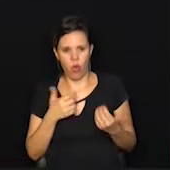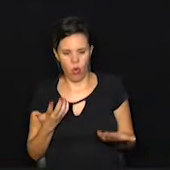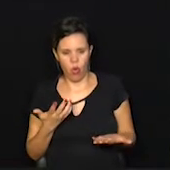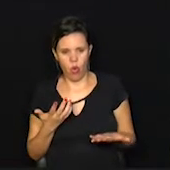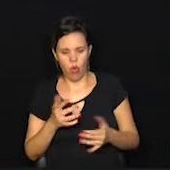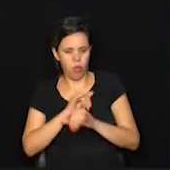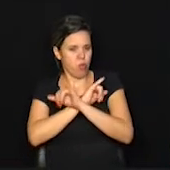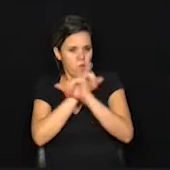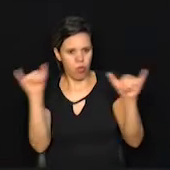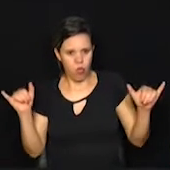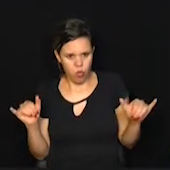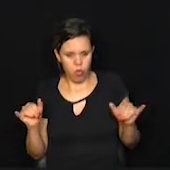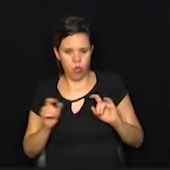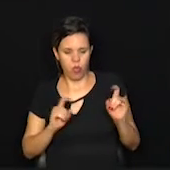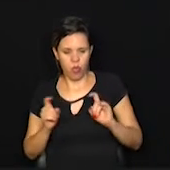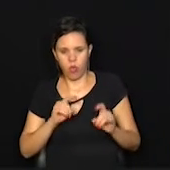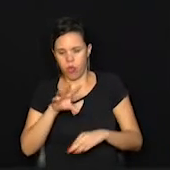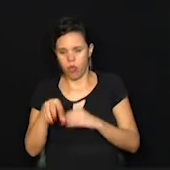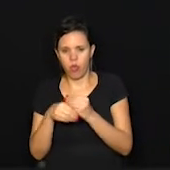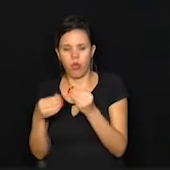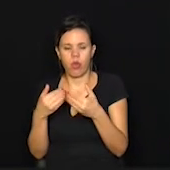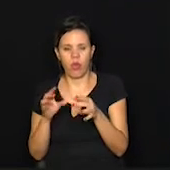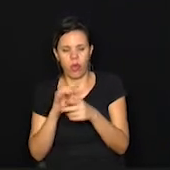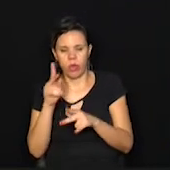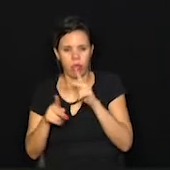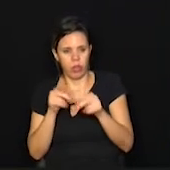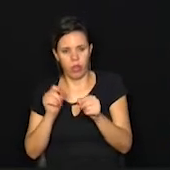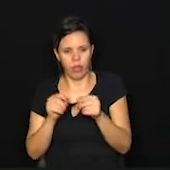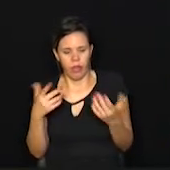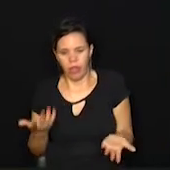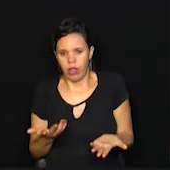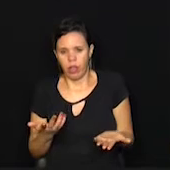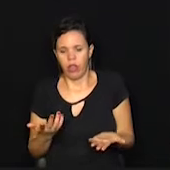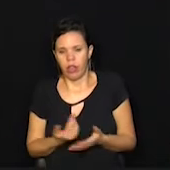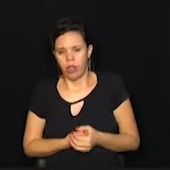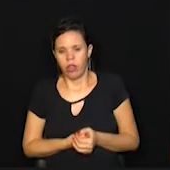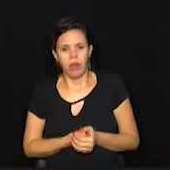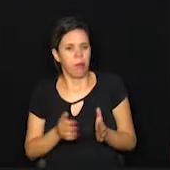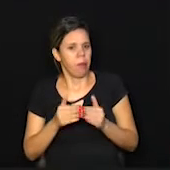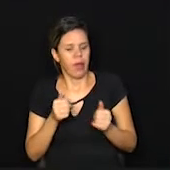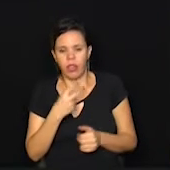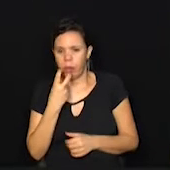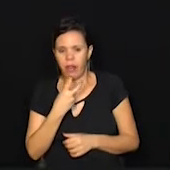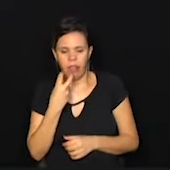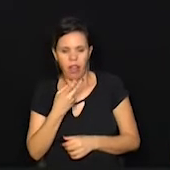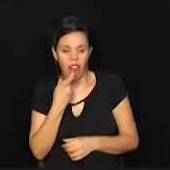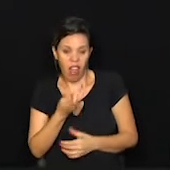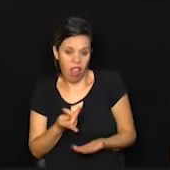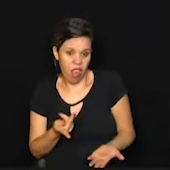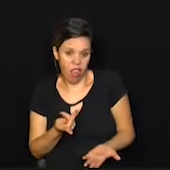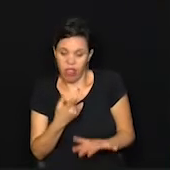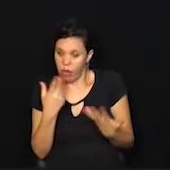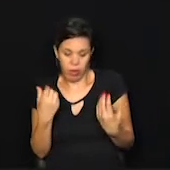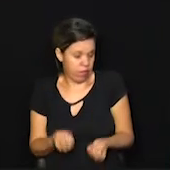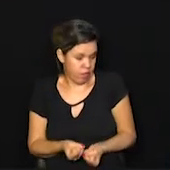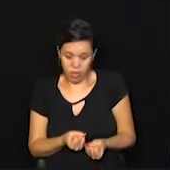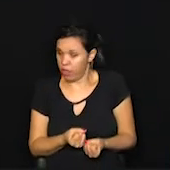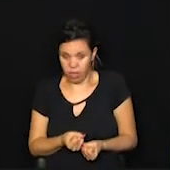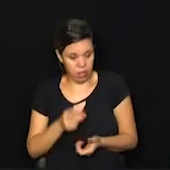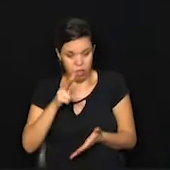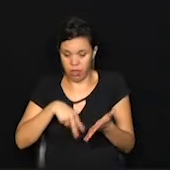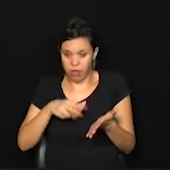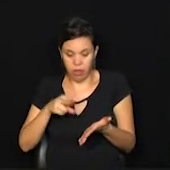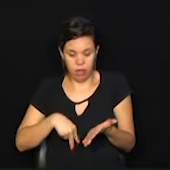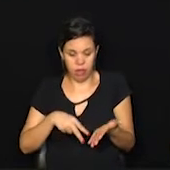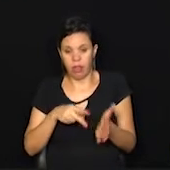anuncia que a sessão está instalada algumas pessoas fazem questão de ordem ele não aceita as questões de ordem manda ler